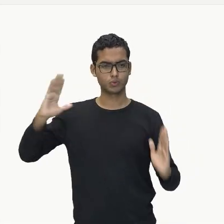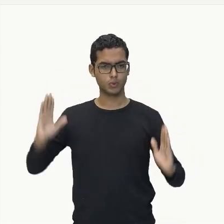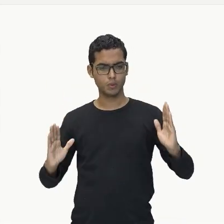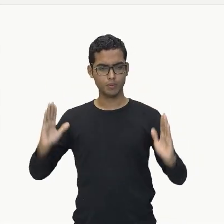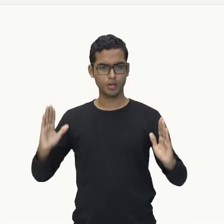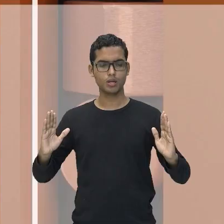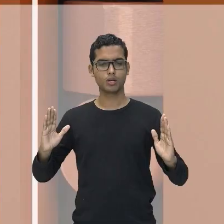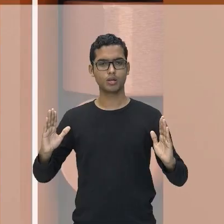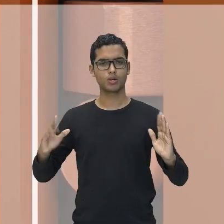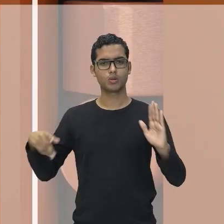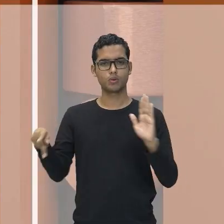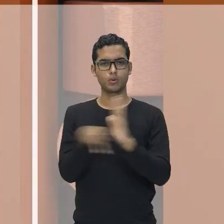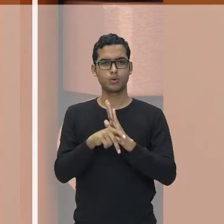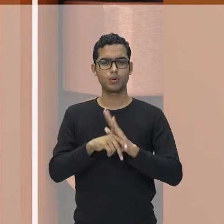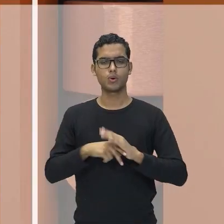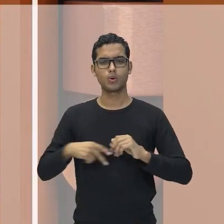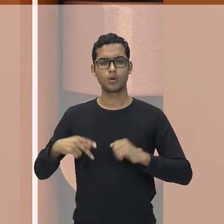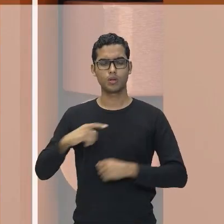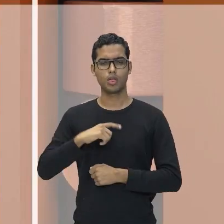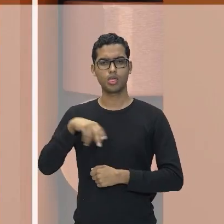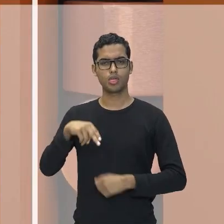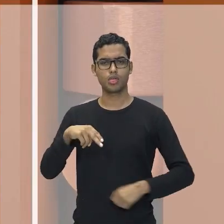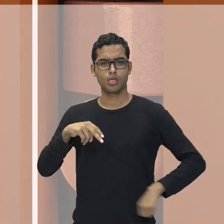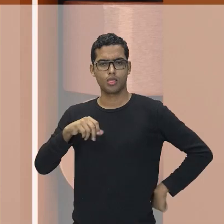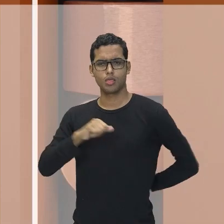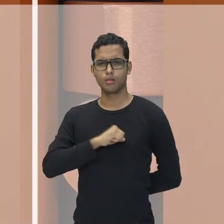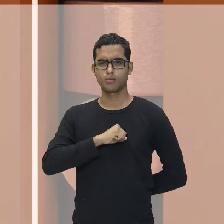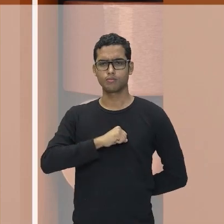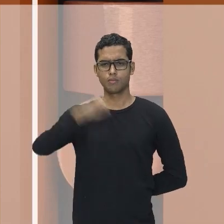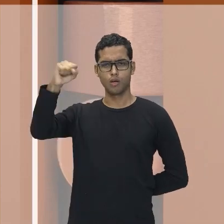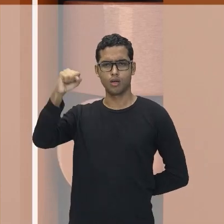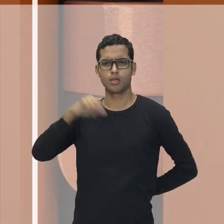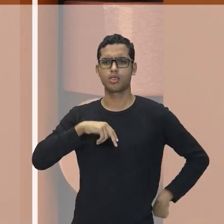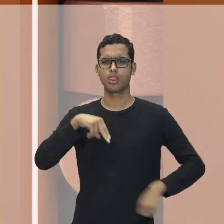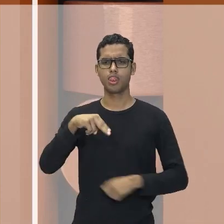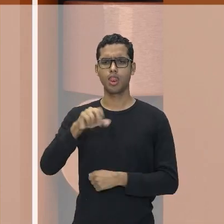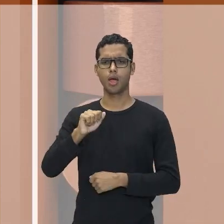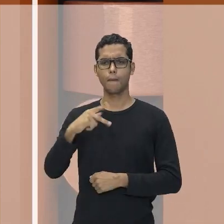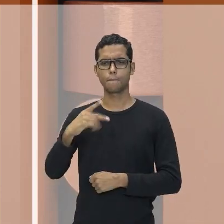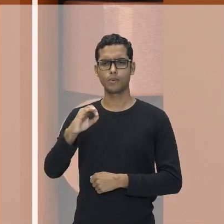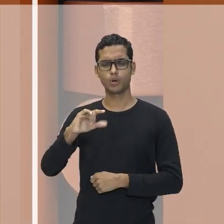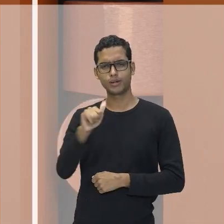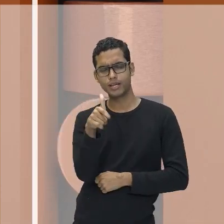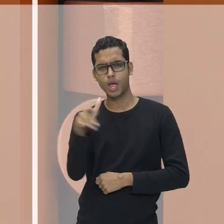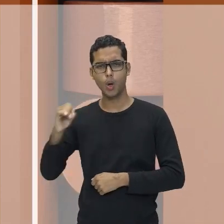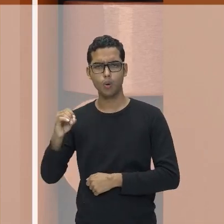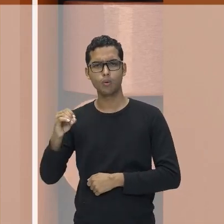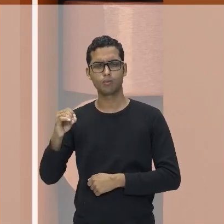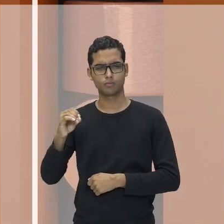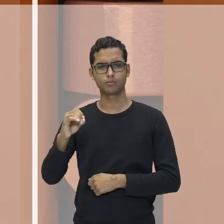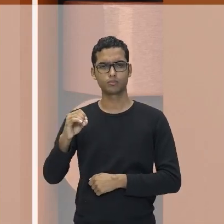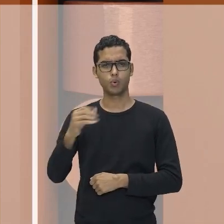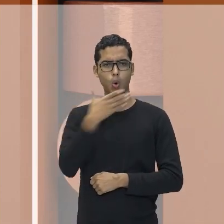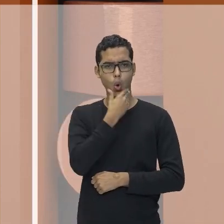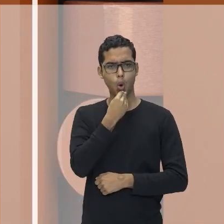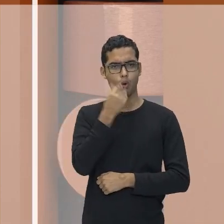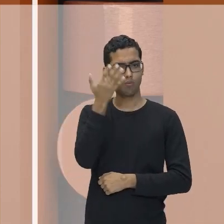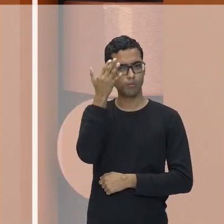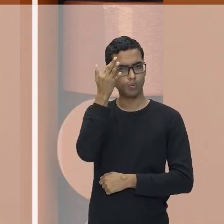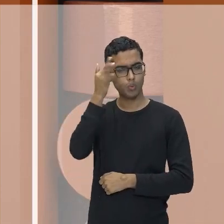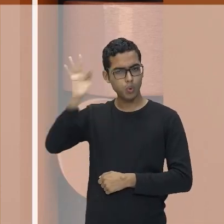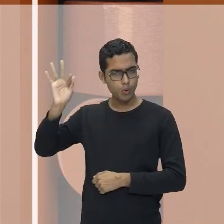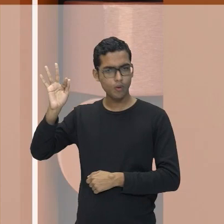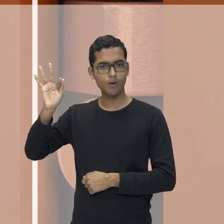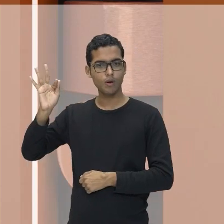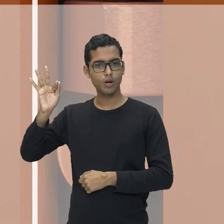quando Napoleão, então, século XVIII/XIX, quando Napoleão resolve invadir a Rússia, o Império